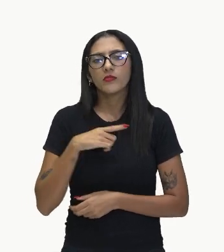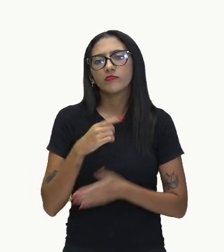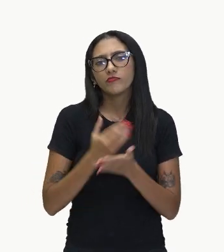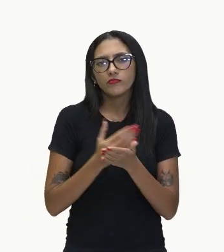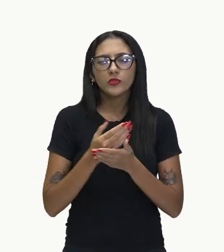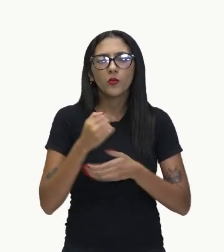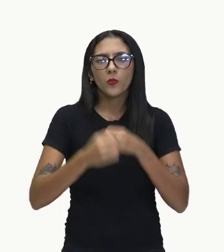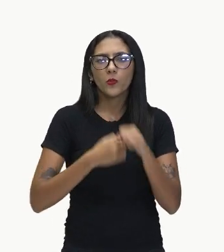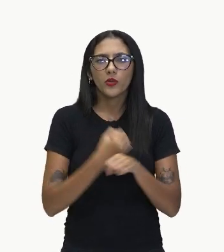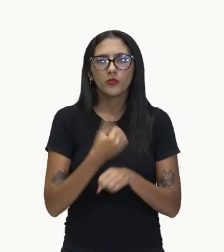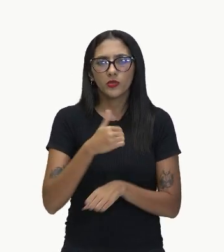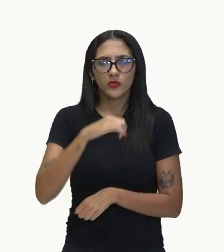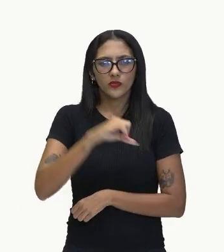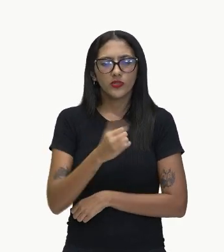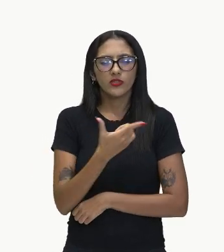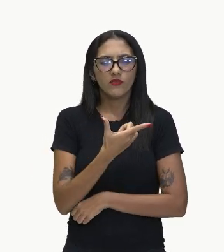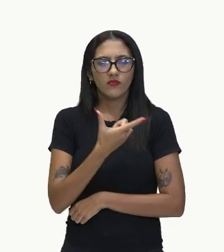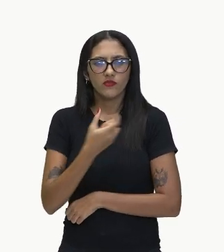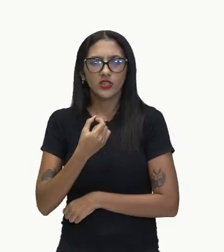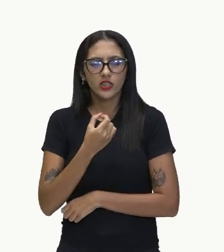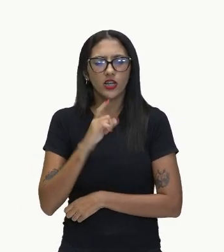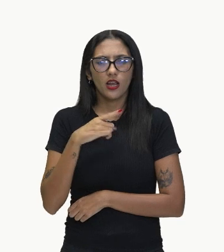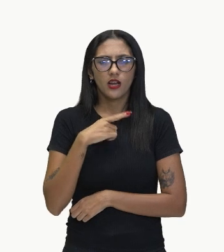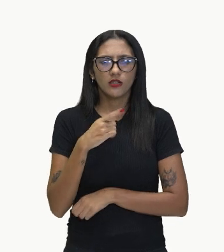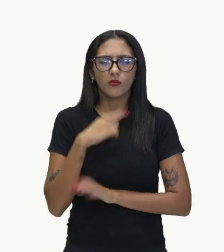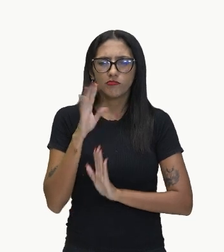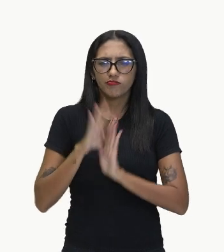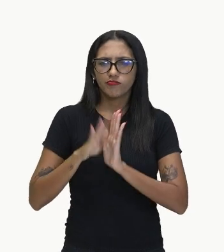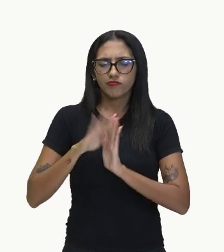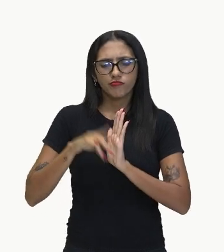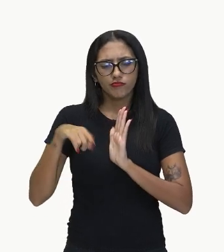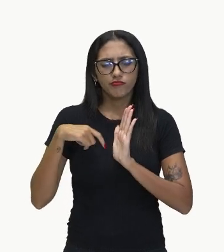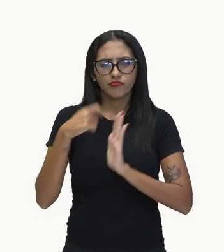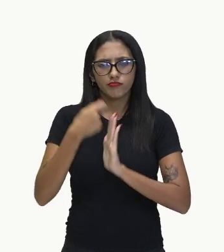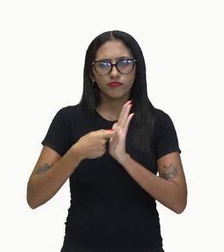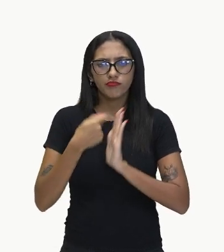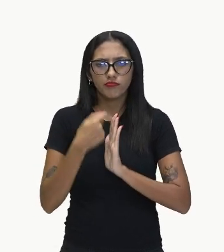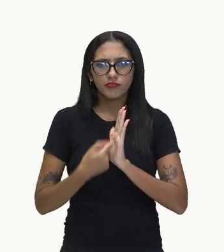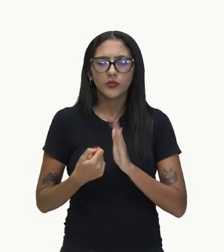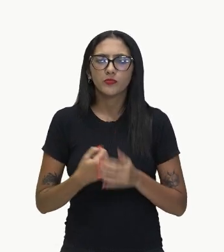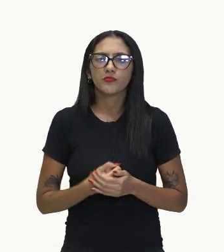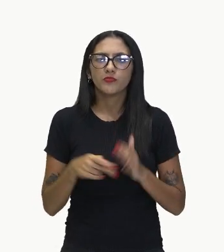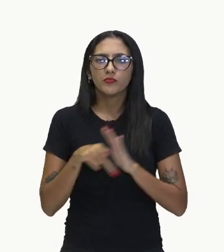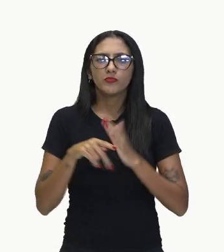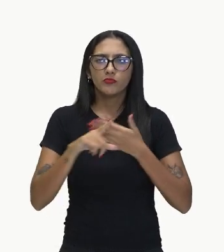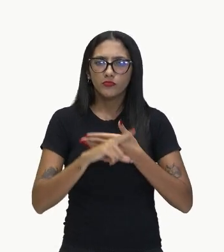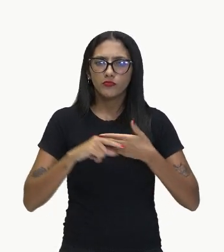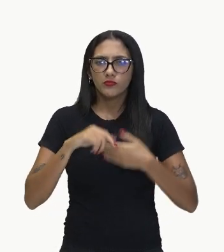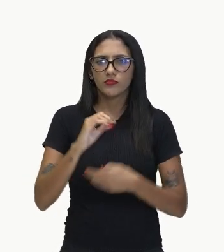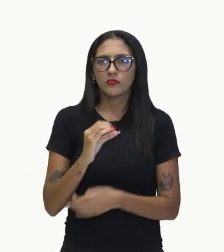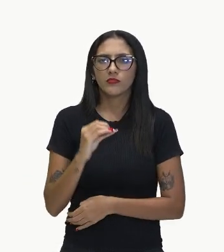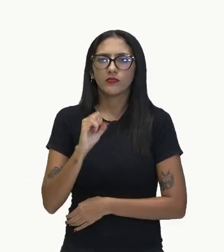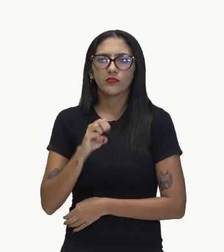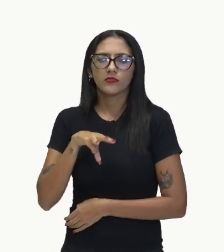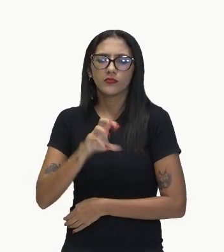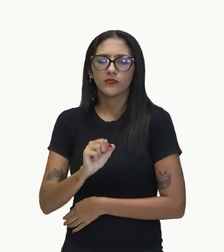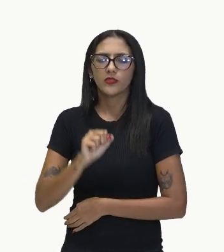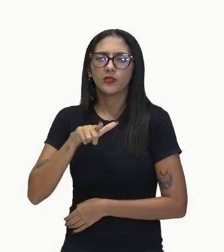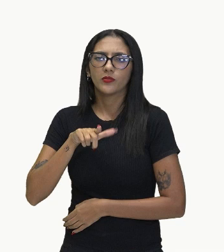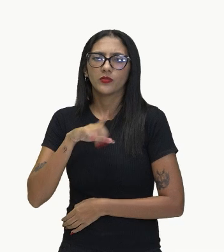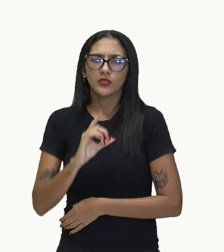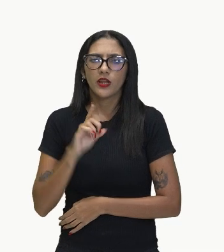tá? Esse texto foi escrito por Oswald de Andrade e defendia